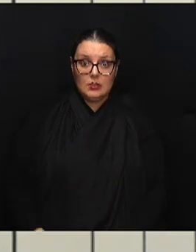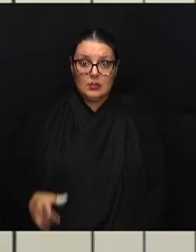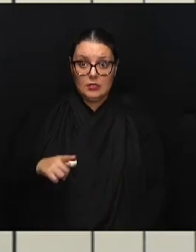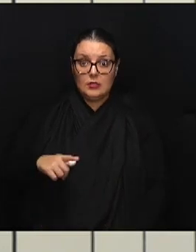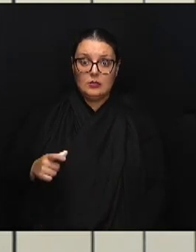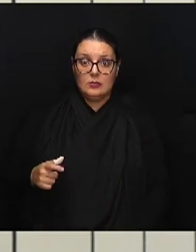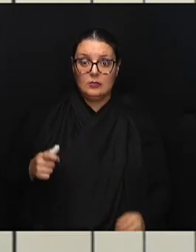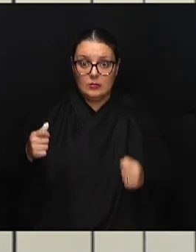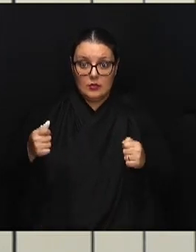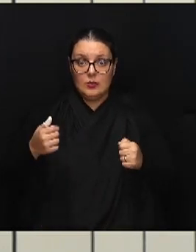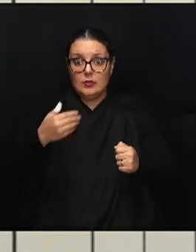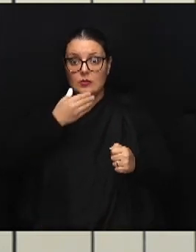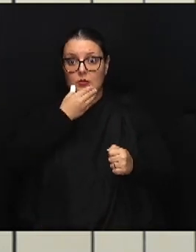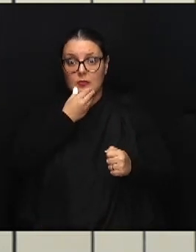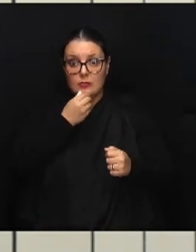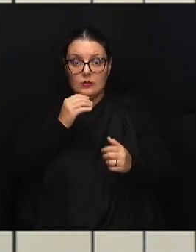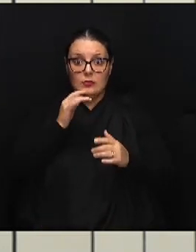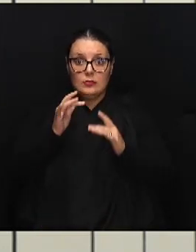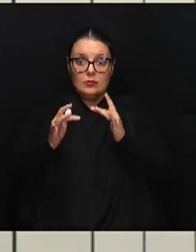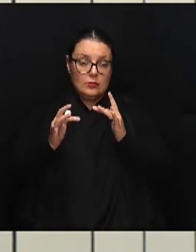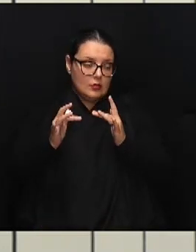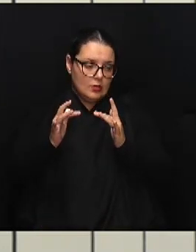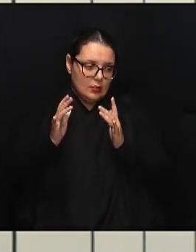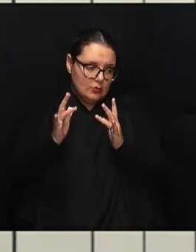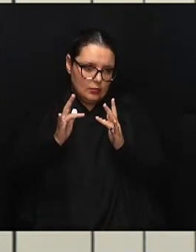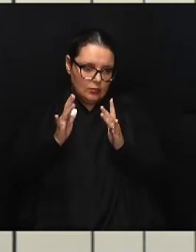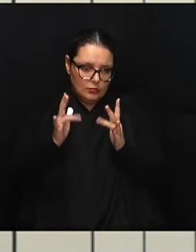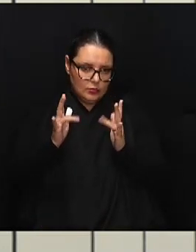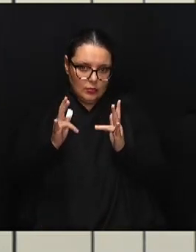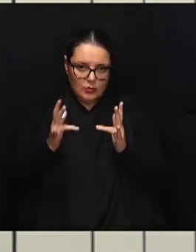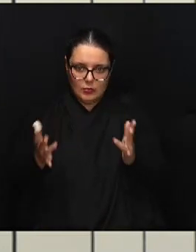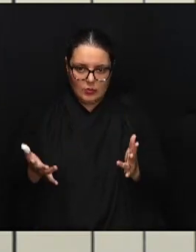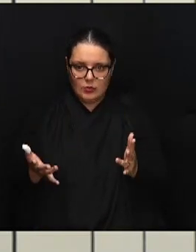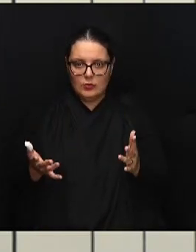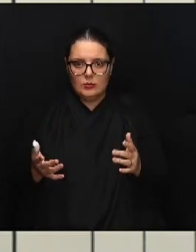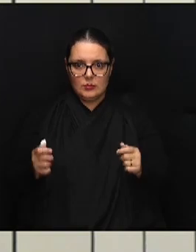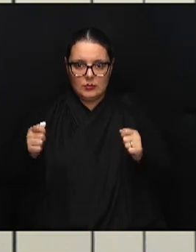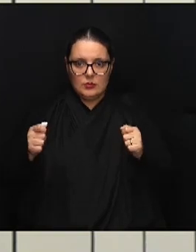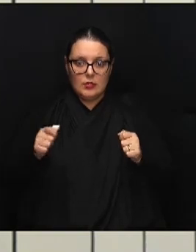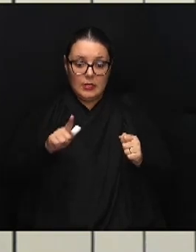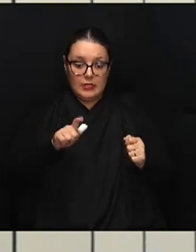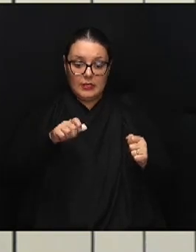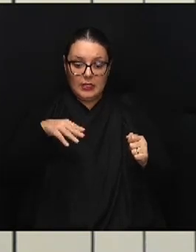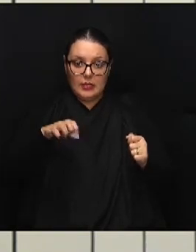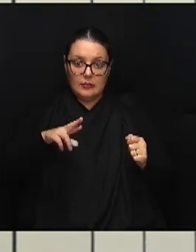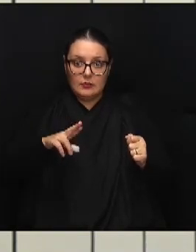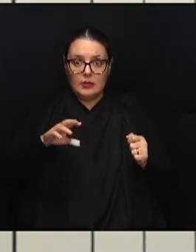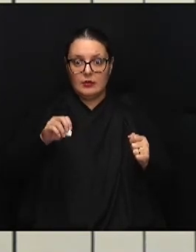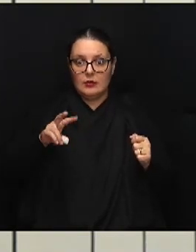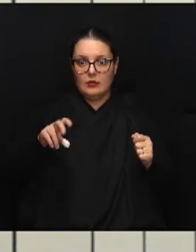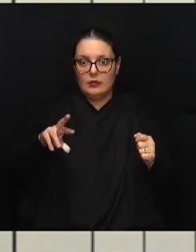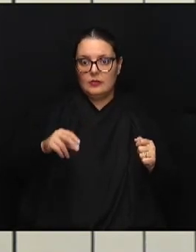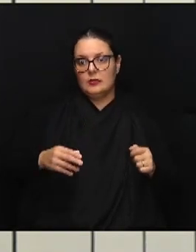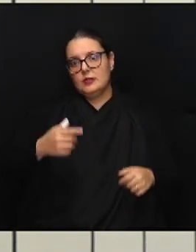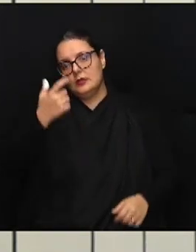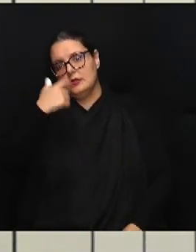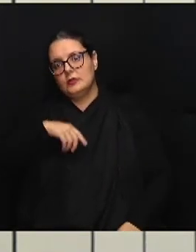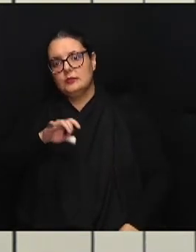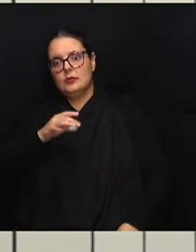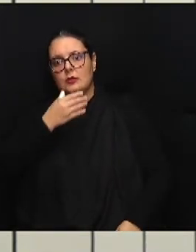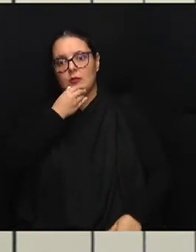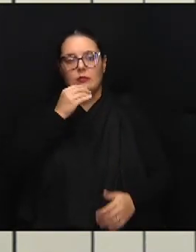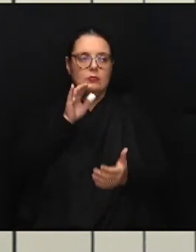que o noivo segura, escrito game over, tipo assim, agora eu não faço mais nada, agora eu serei apenas marido, pai, né? Exatamente.